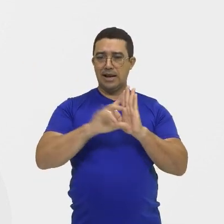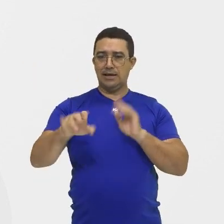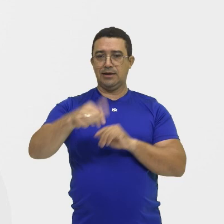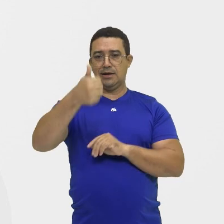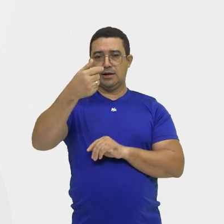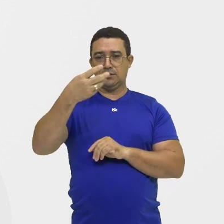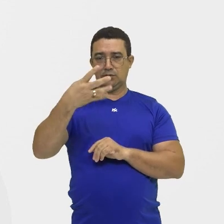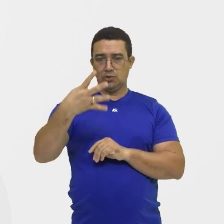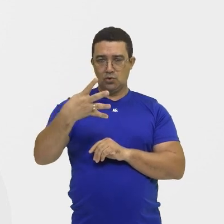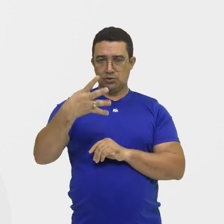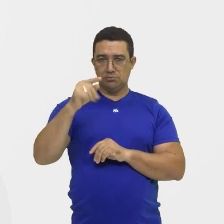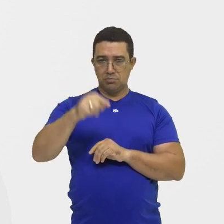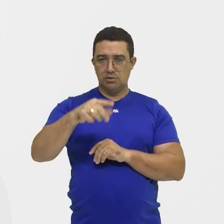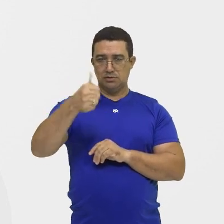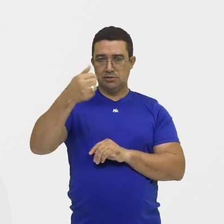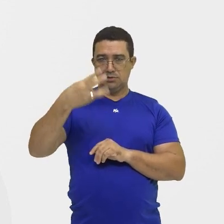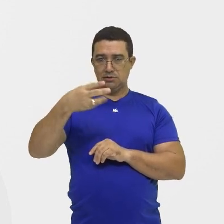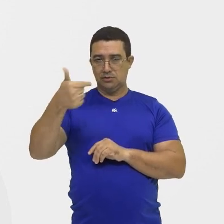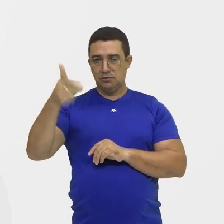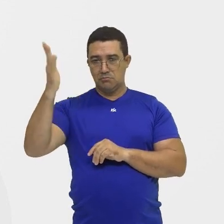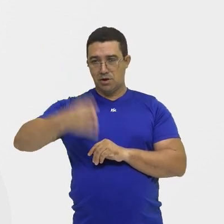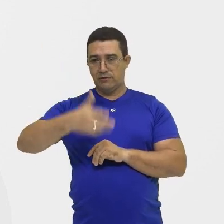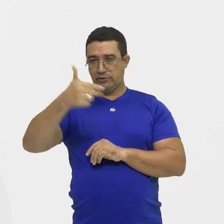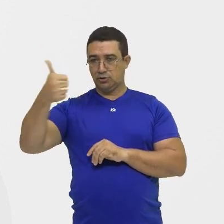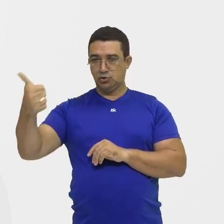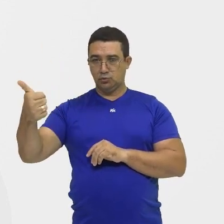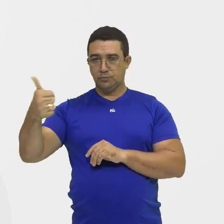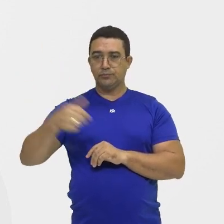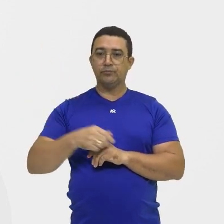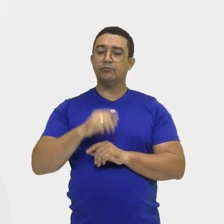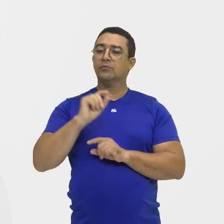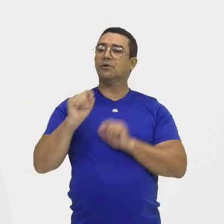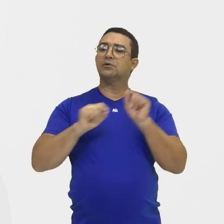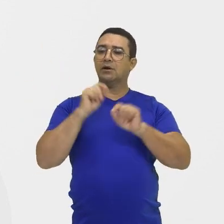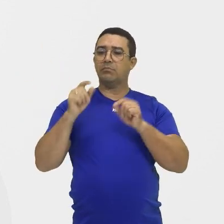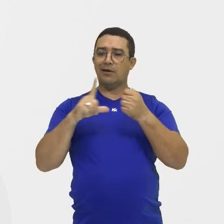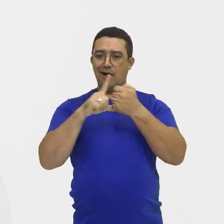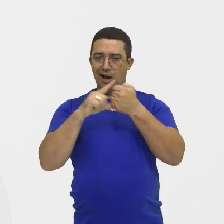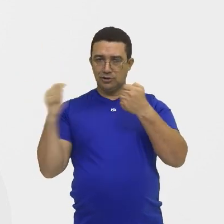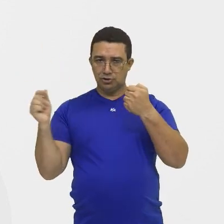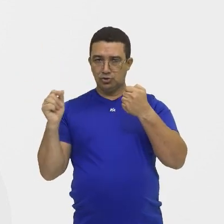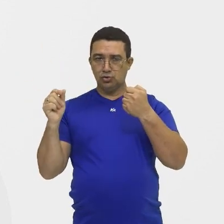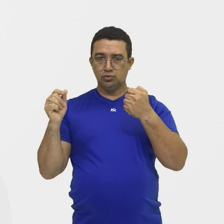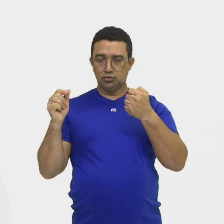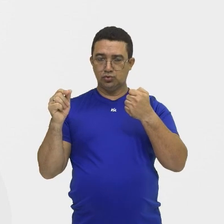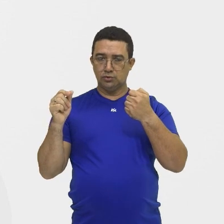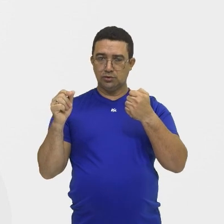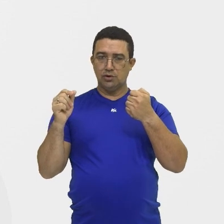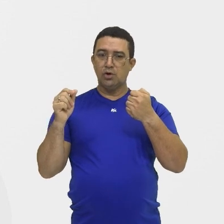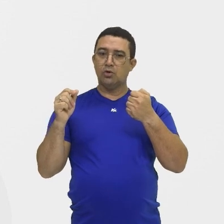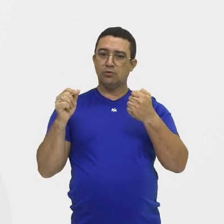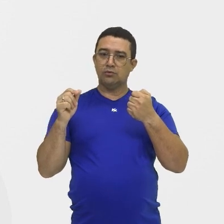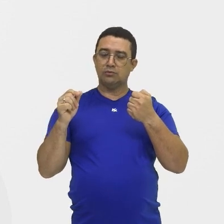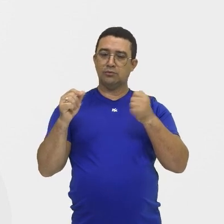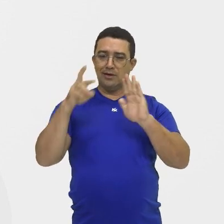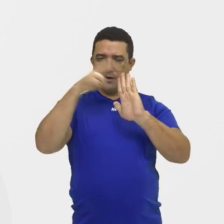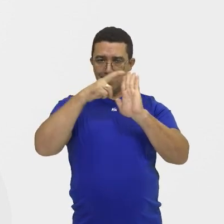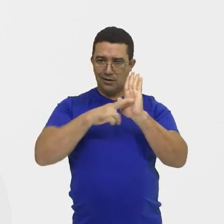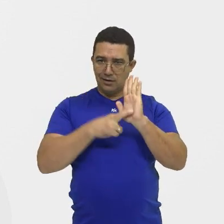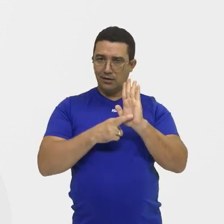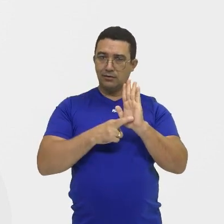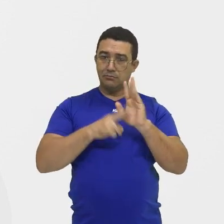14.132 de 2021, que inclui artigo do Código Penal para tipificar os crimes